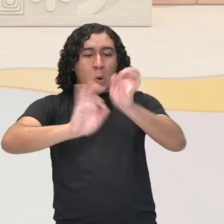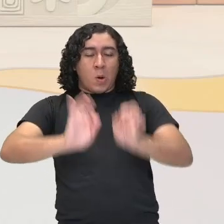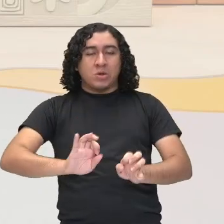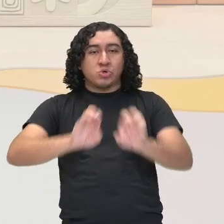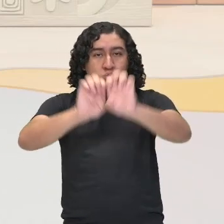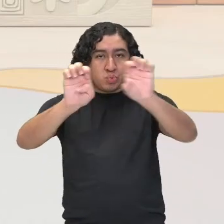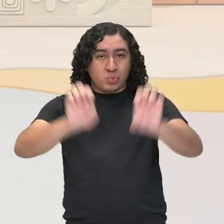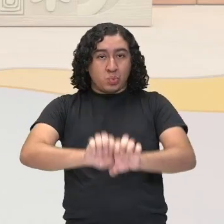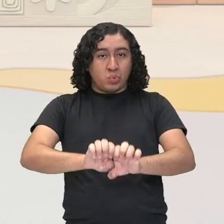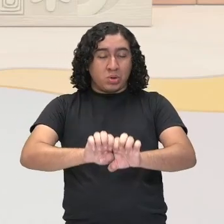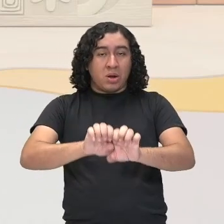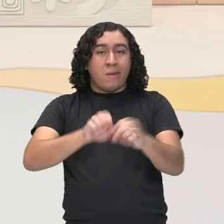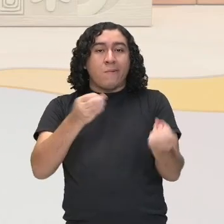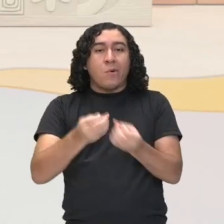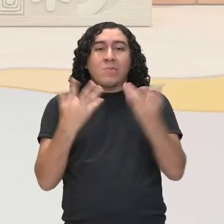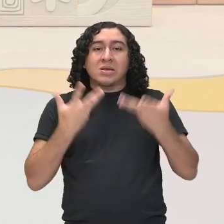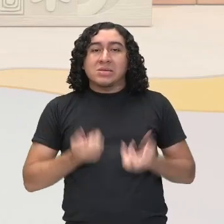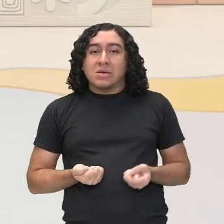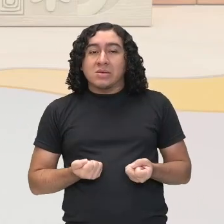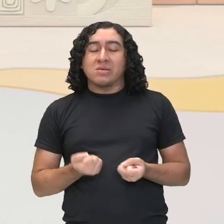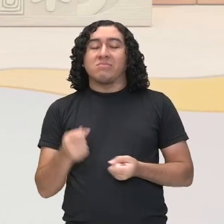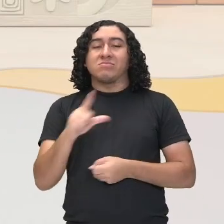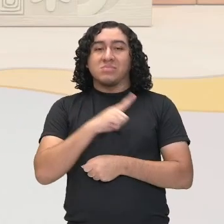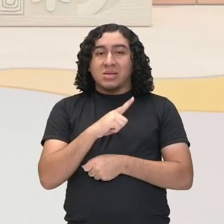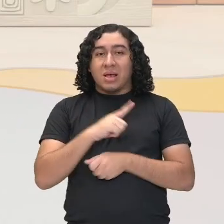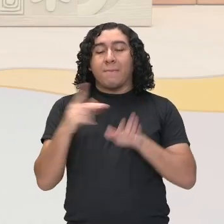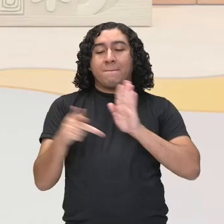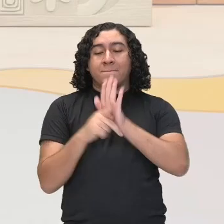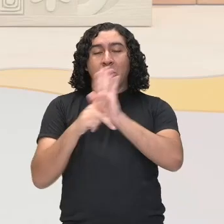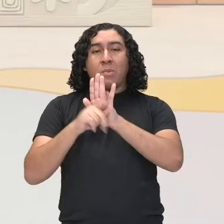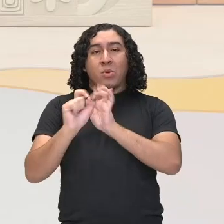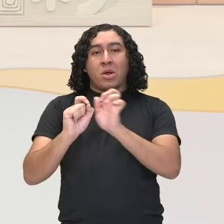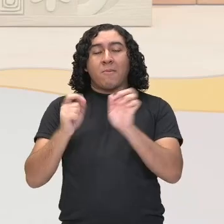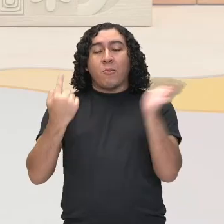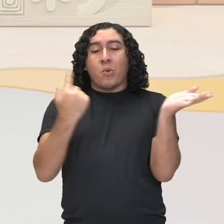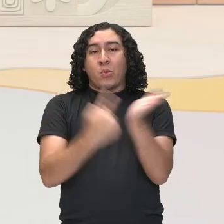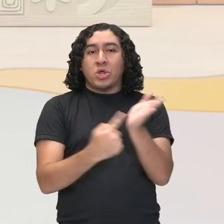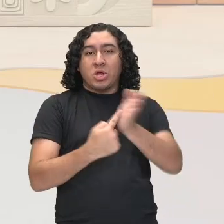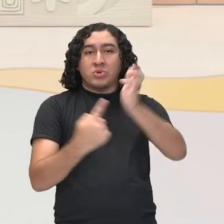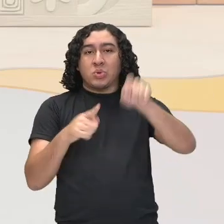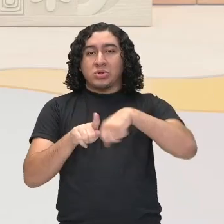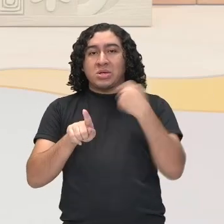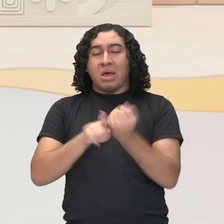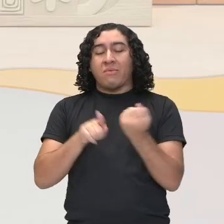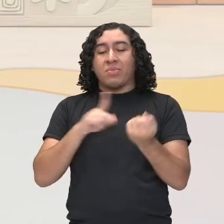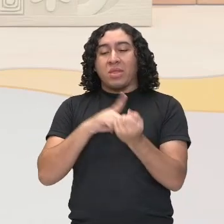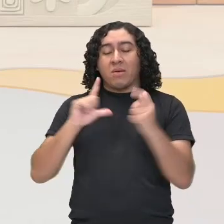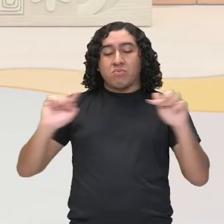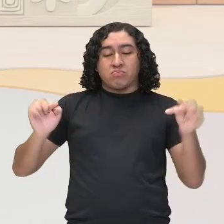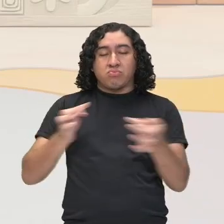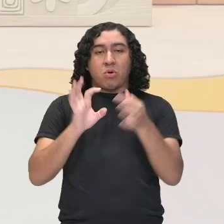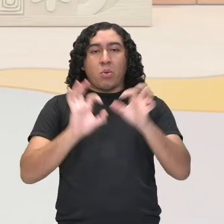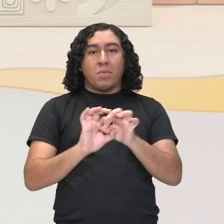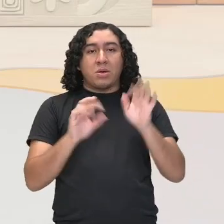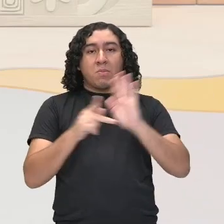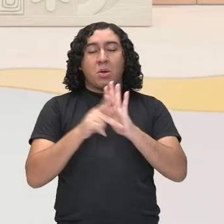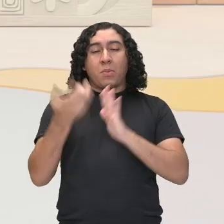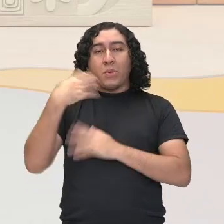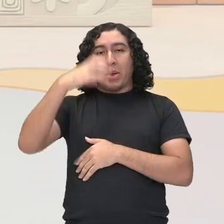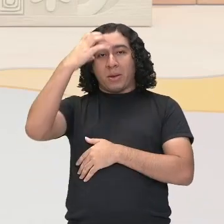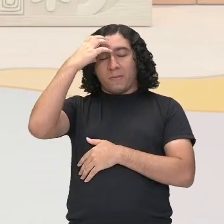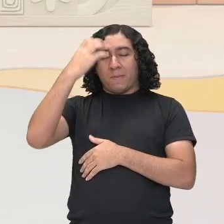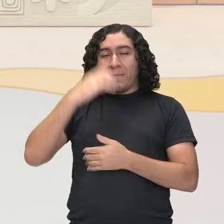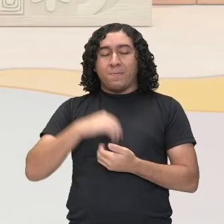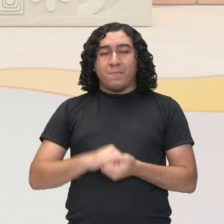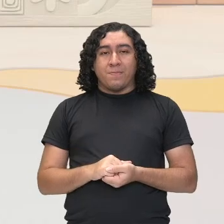essa ordem vai ser adquirida justamente por conta desse contrato social que eles vão atribuir a este monarca. E